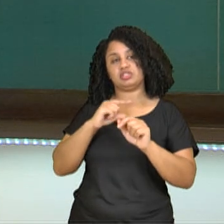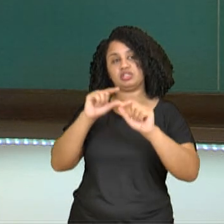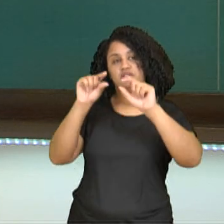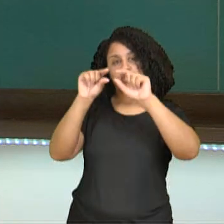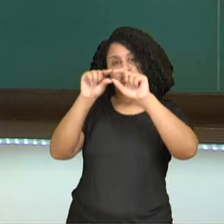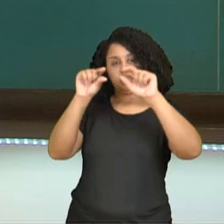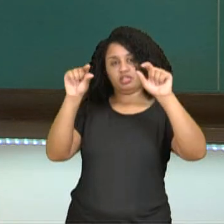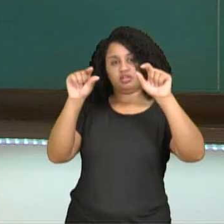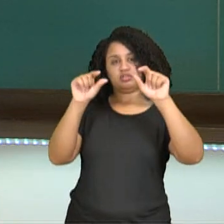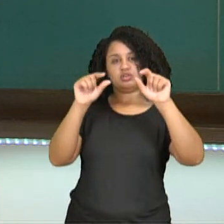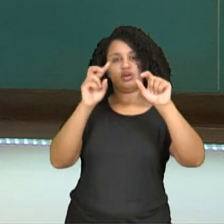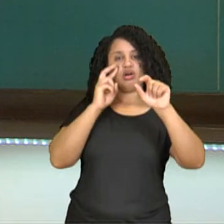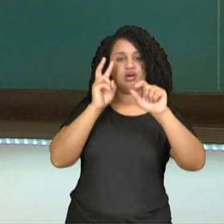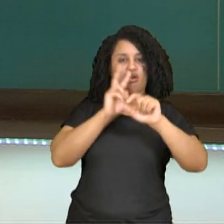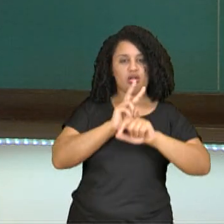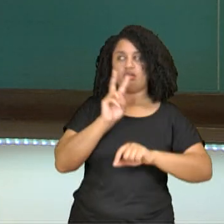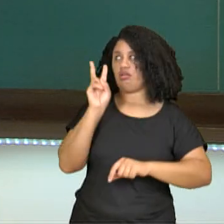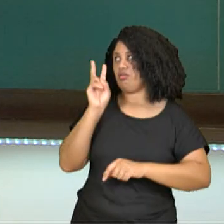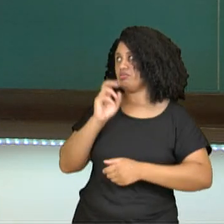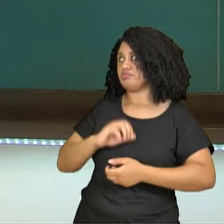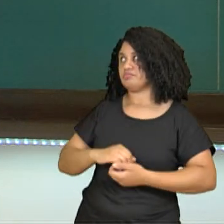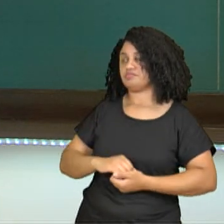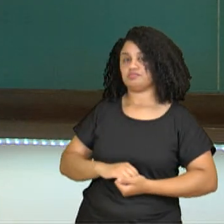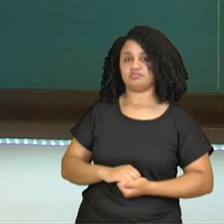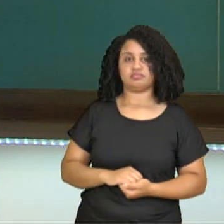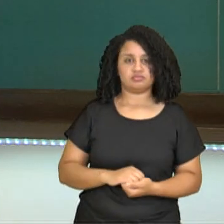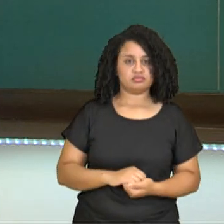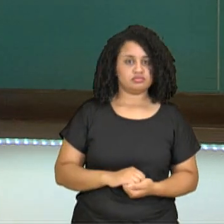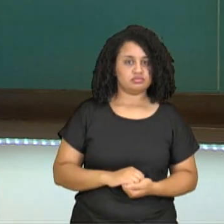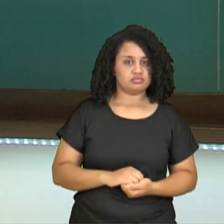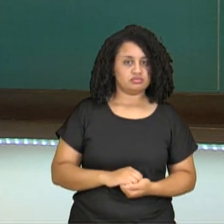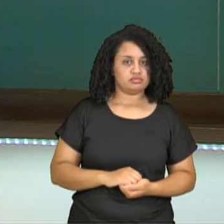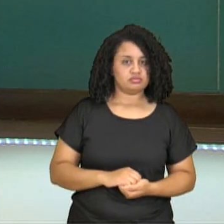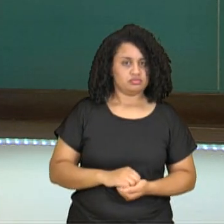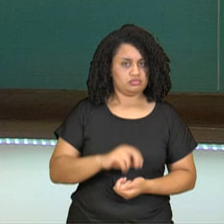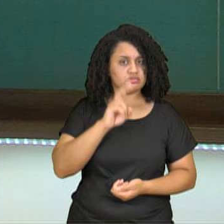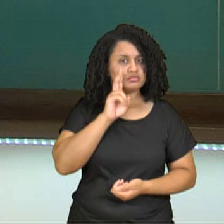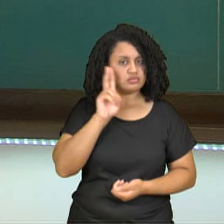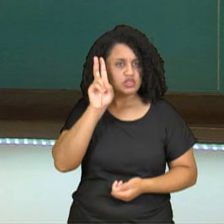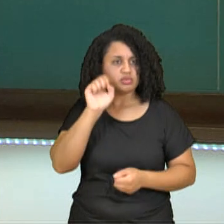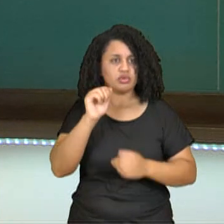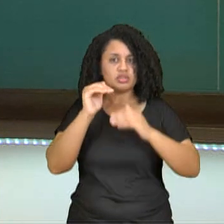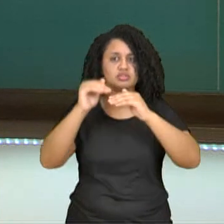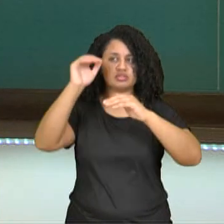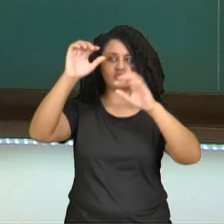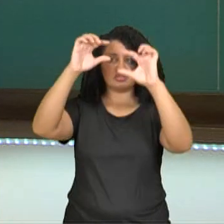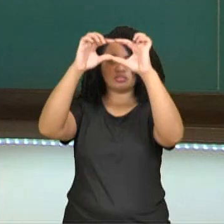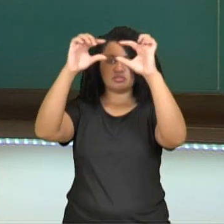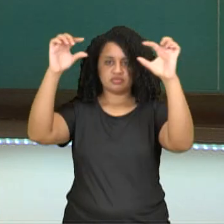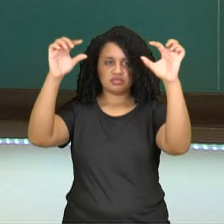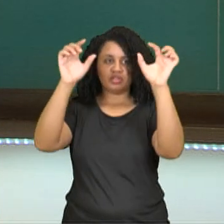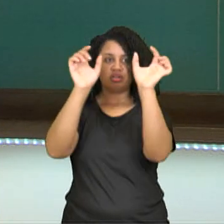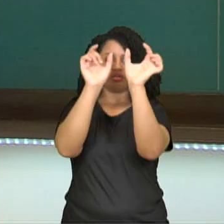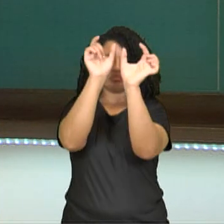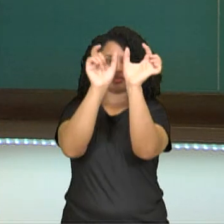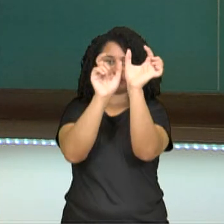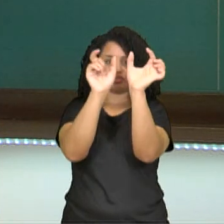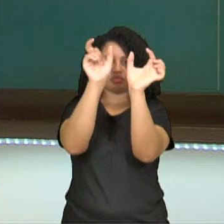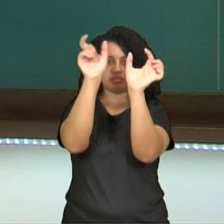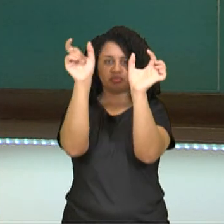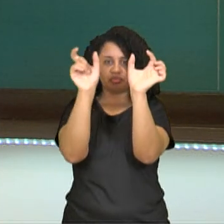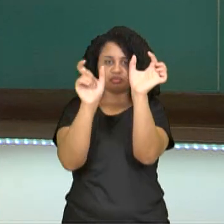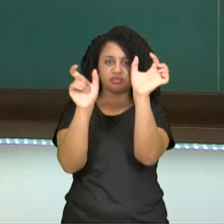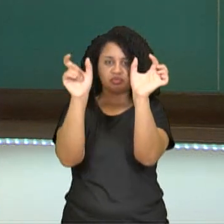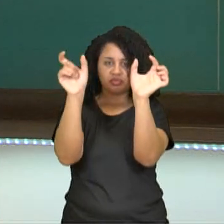forma que você está vendo na parte superior da tela, ou nós podemos tê-la dessa forma que nós estamos vendo na parte inferior.